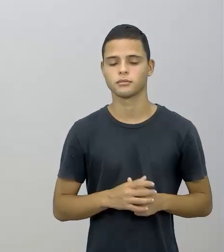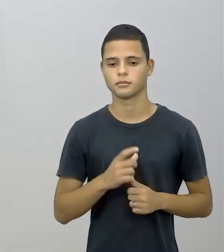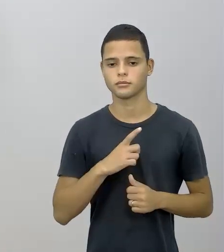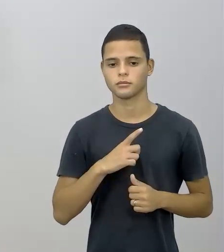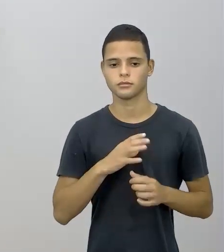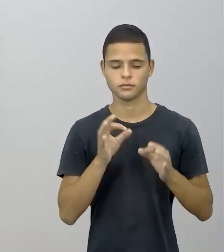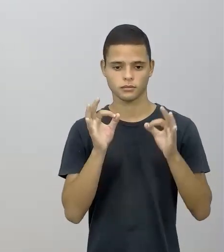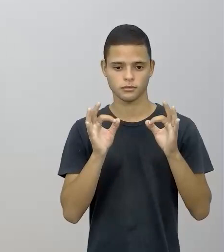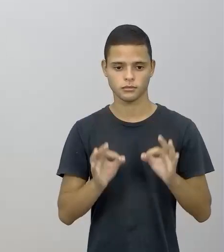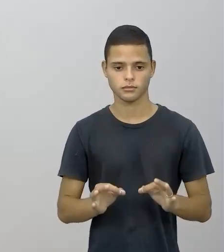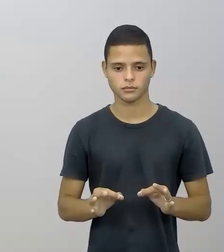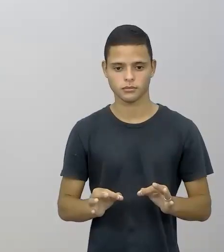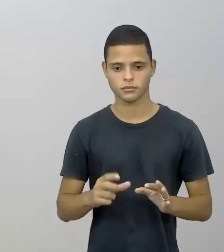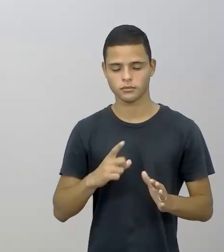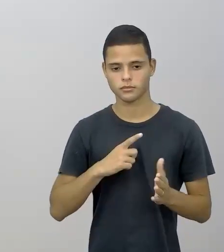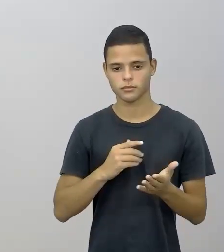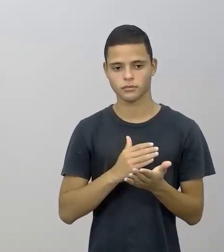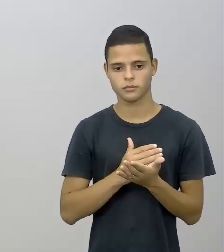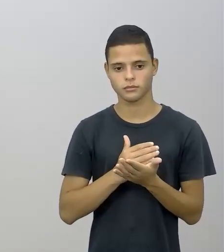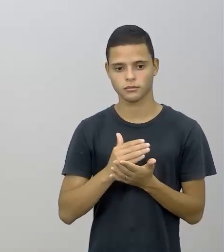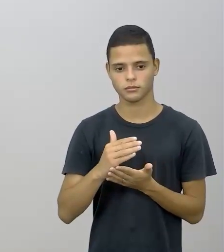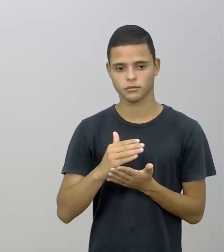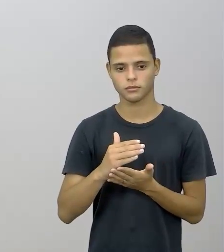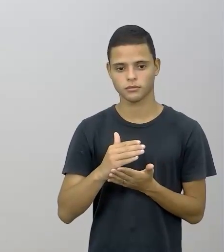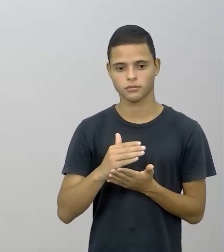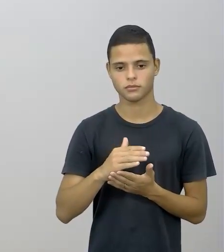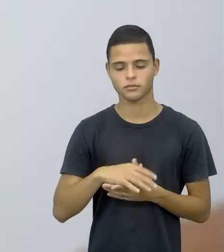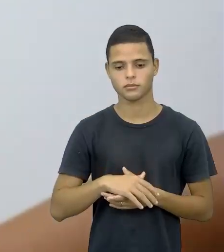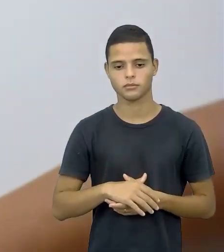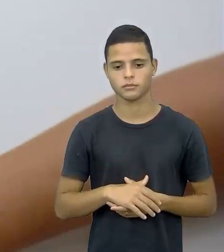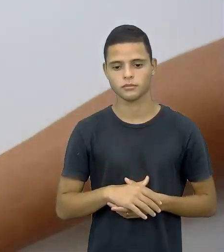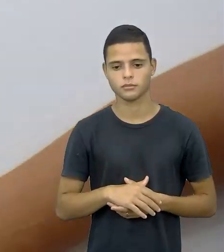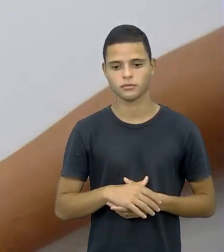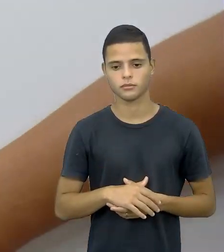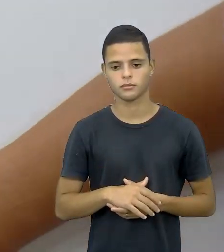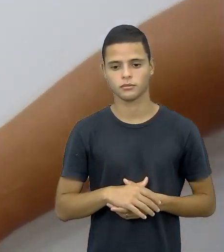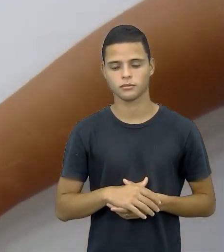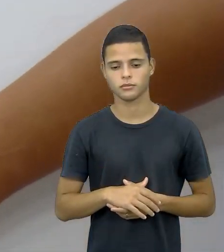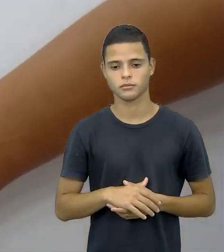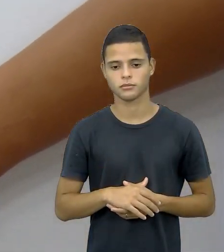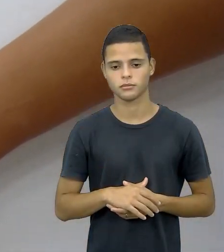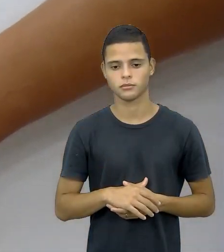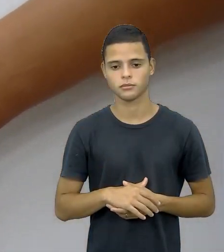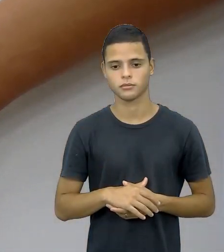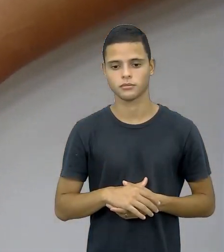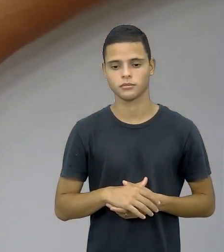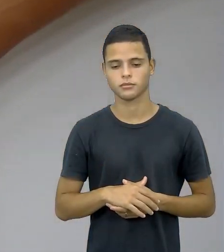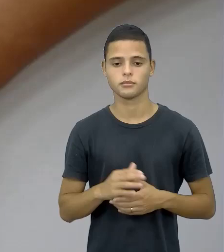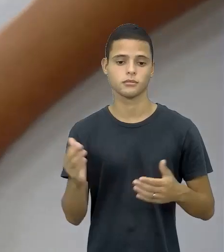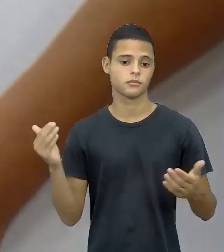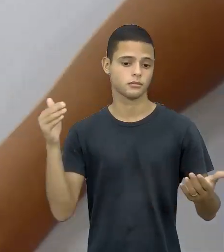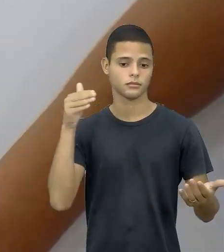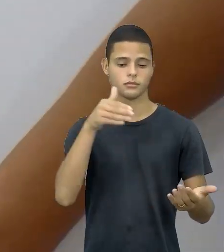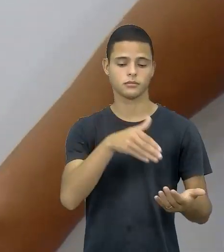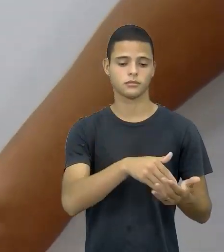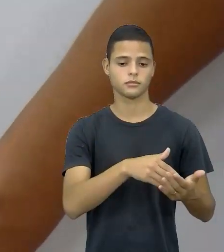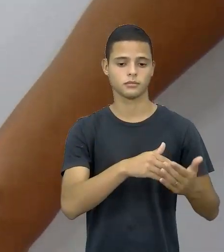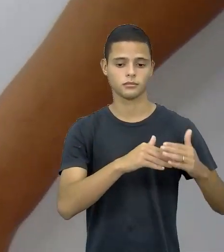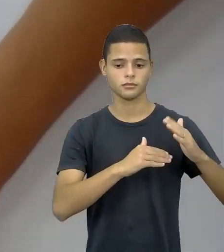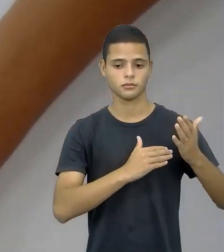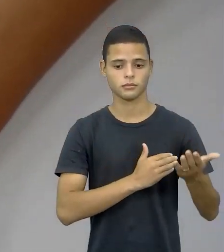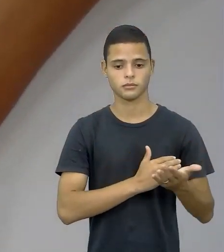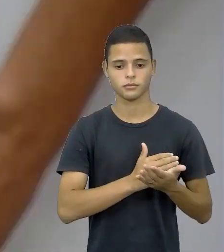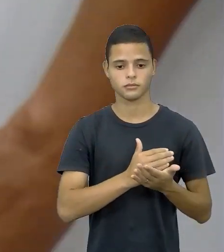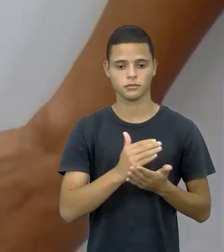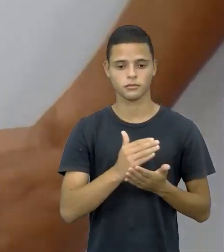essa bolinha, ela tem que estar bem no Chama os começo. comerciais. Não, tira esse dedo daqui. Peraí. Ela, quando chegar lá embaixo, a gente vai começar a contar. Ele